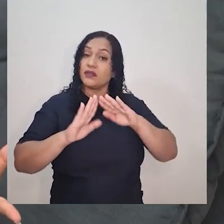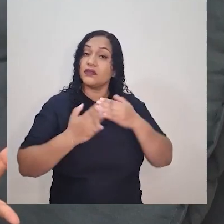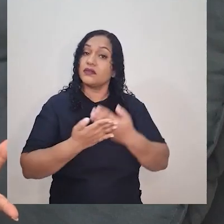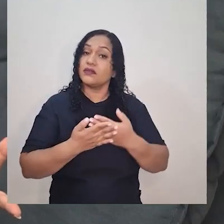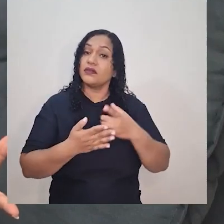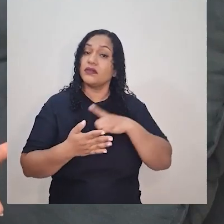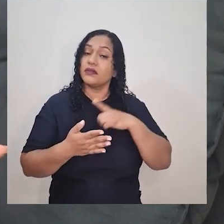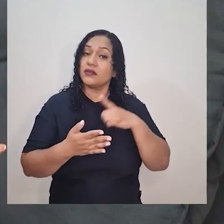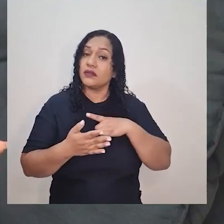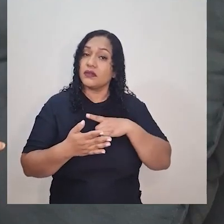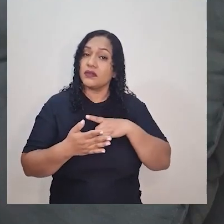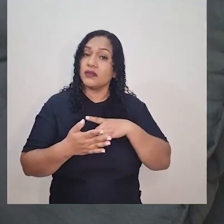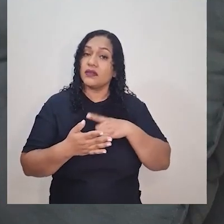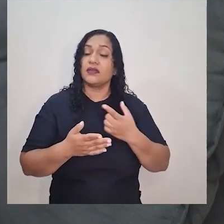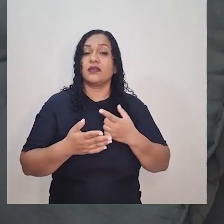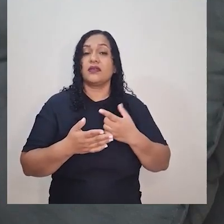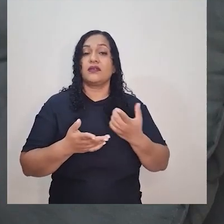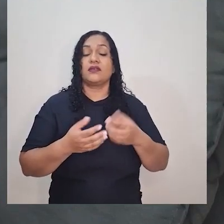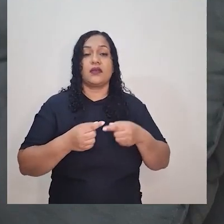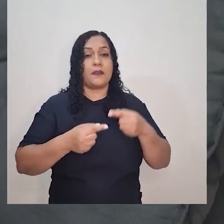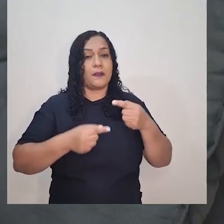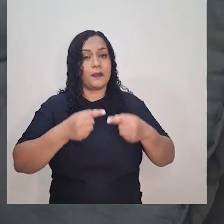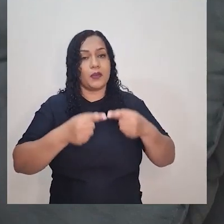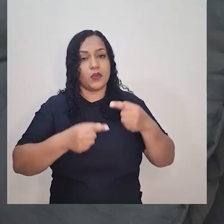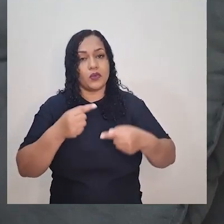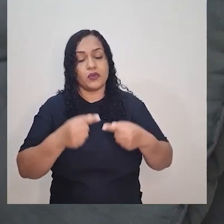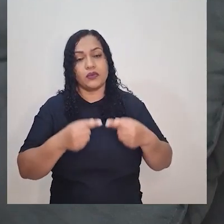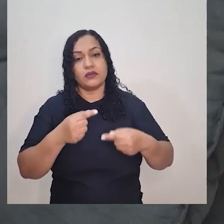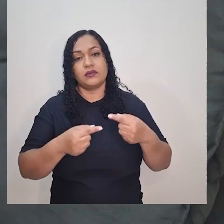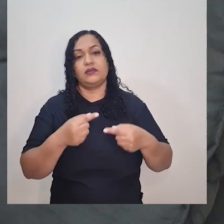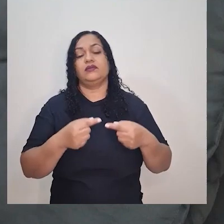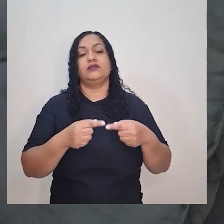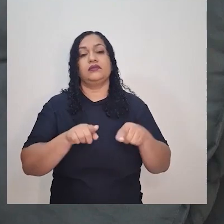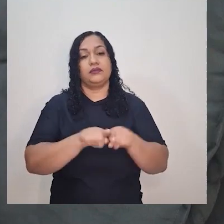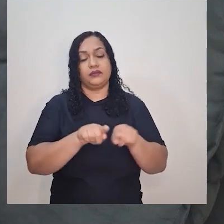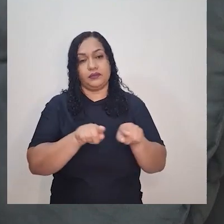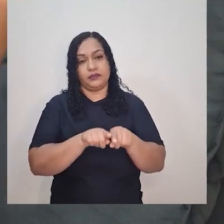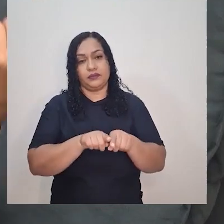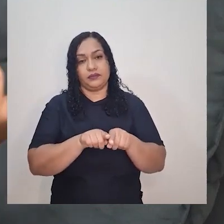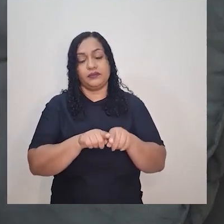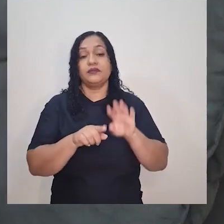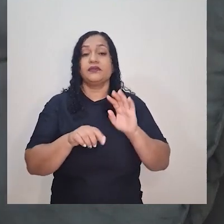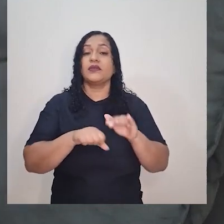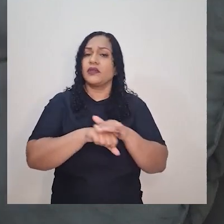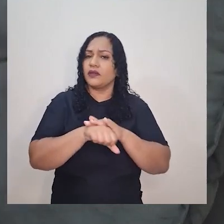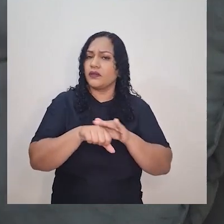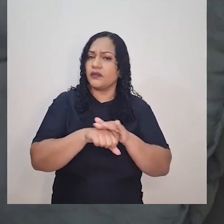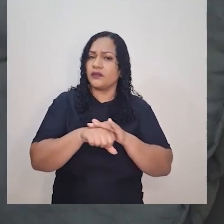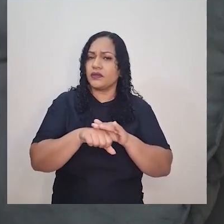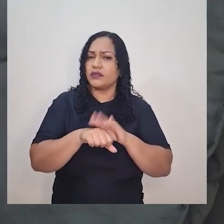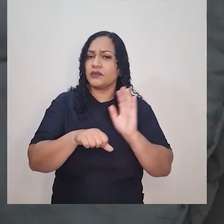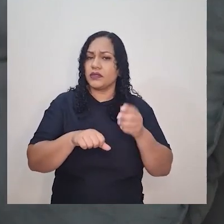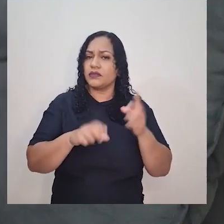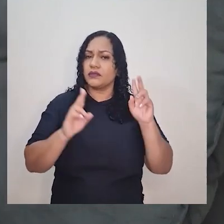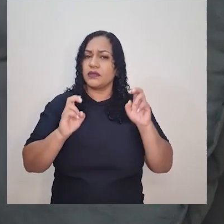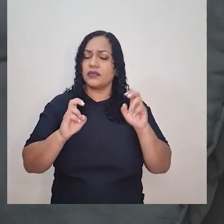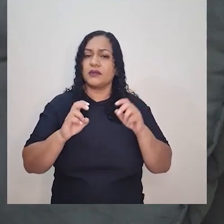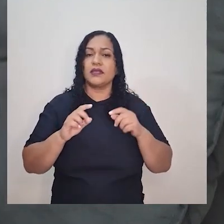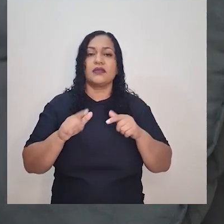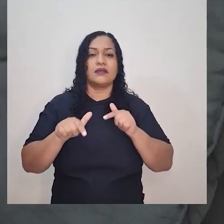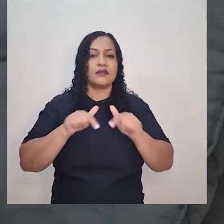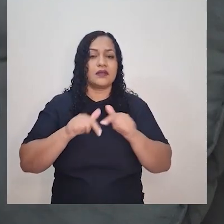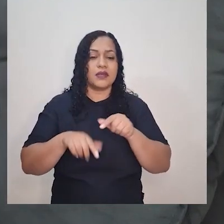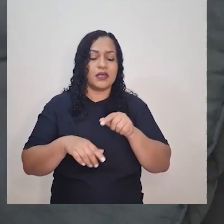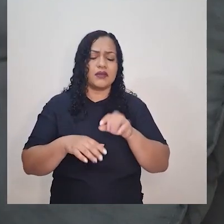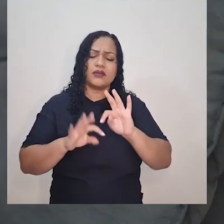o seu arboço político, né? Conforme a gente conversou anteriormente. Então, trabalhar com todas essas subjetividades não é